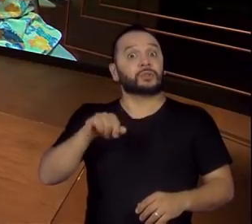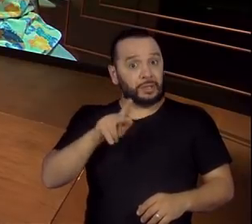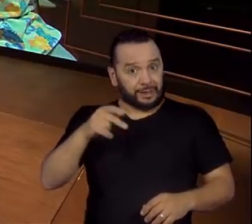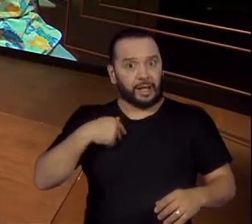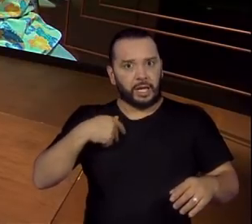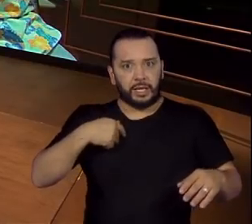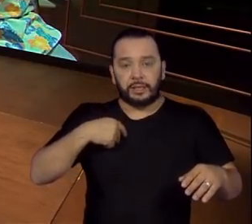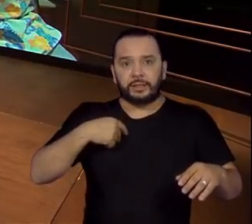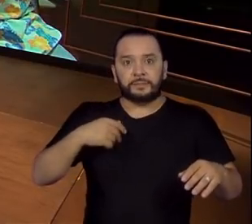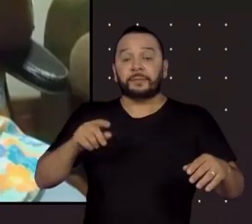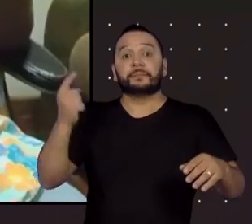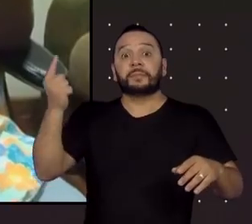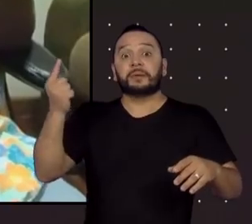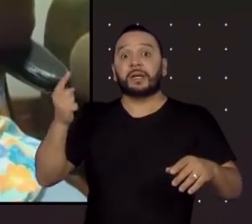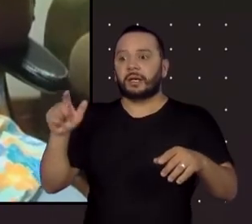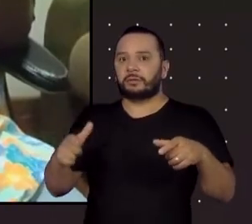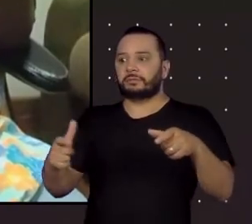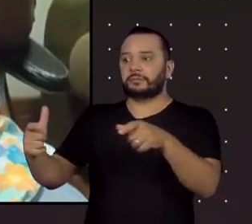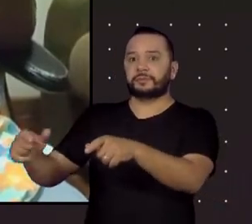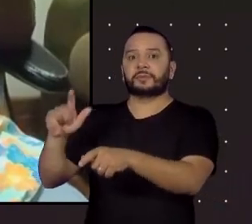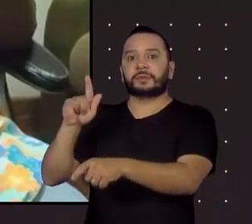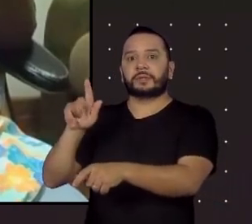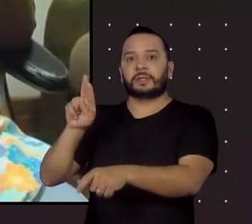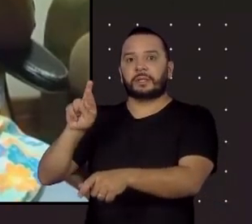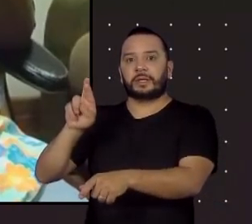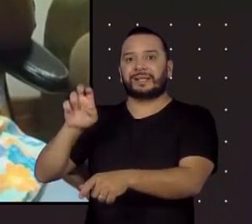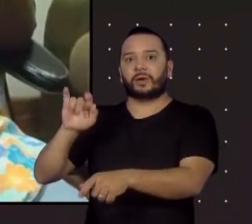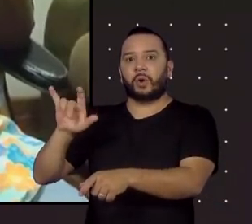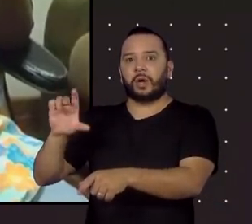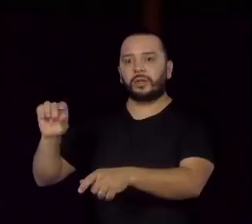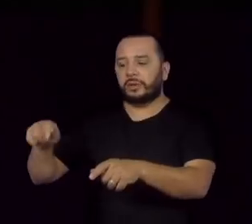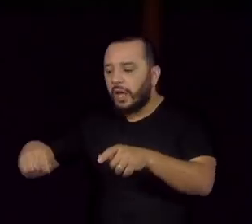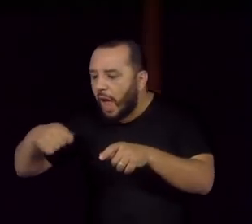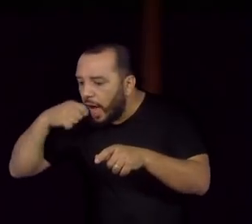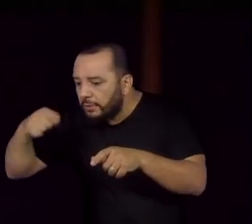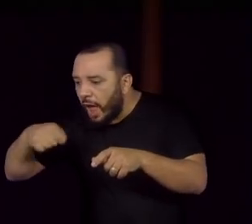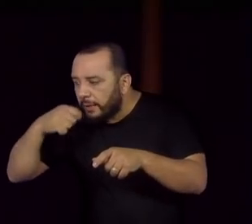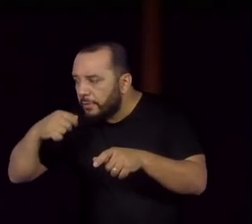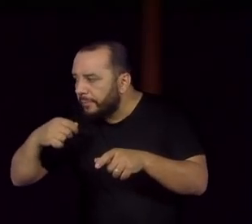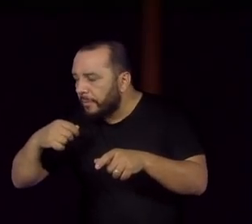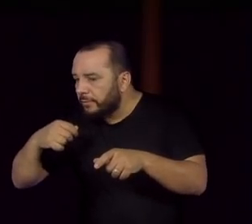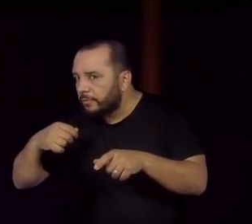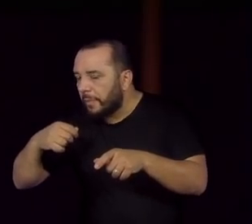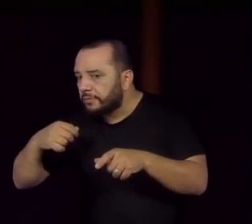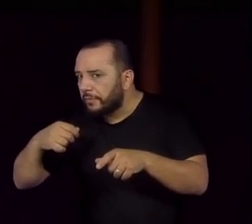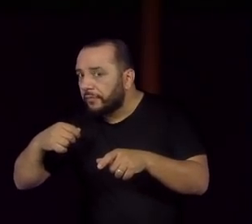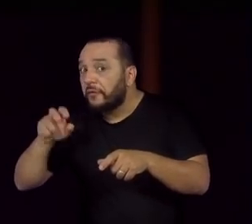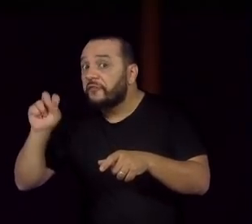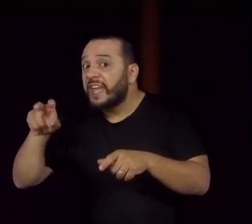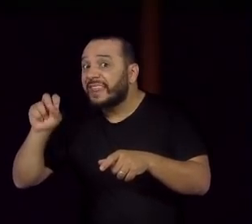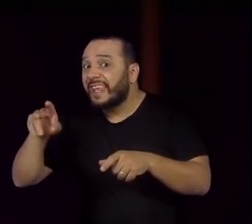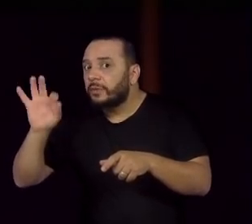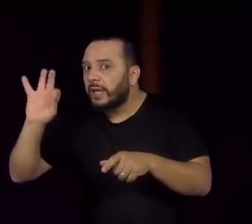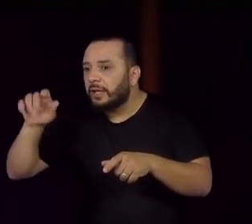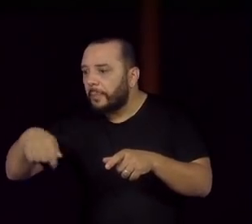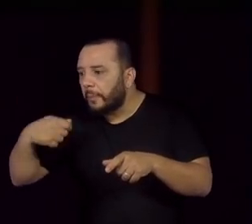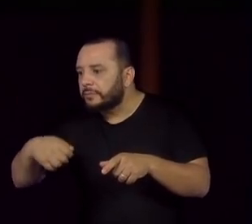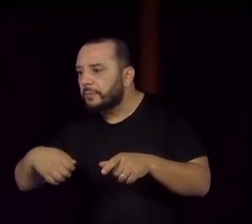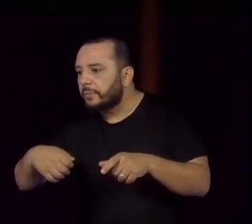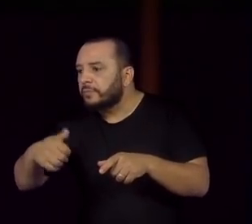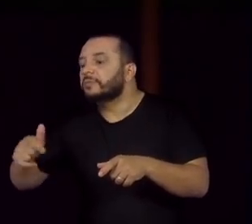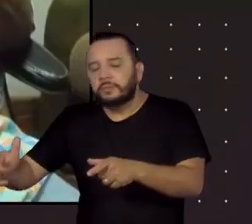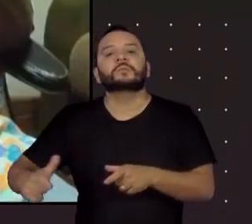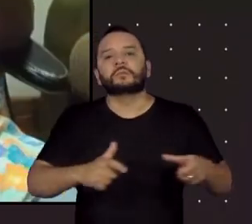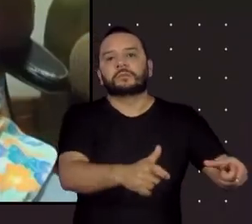para ver se estava envenenado. Veja só aí. O negócio era sério. era a Eminência Parda, né? Ele ficou conhecido como